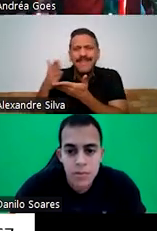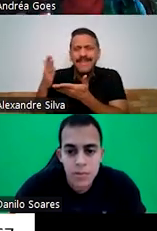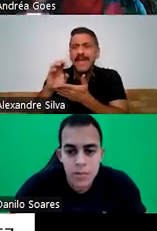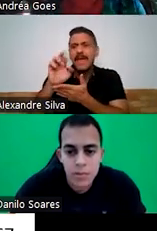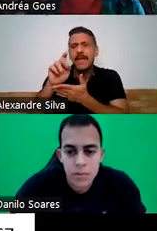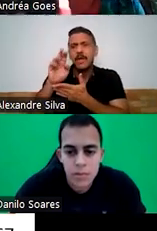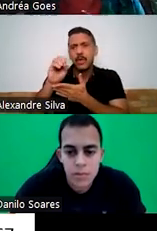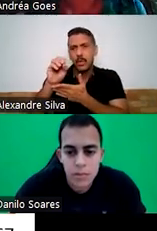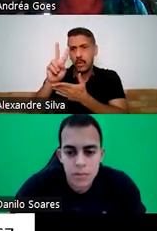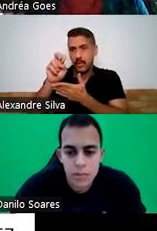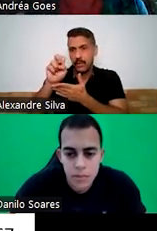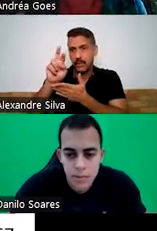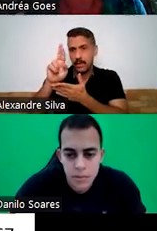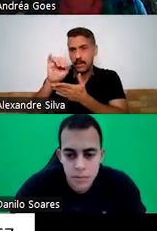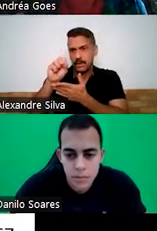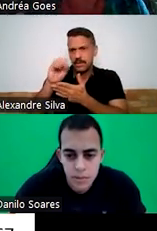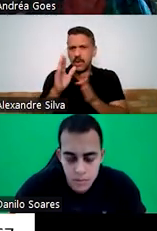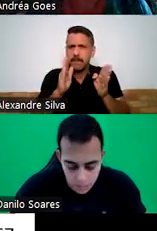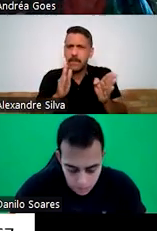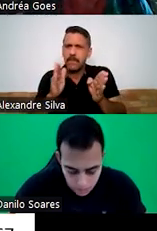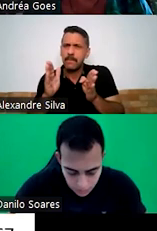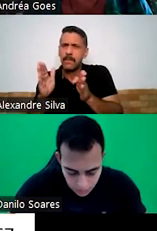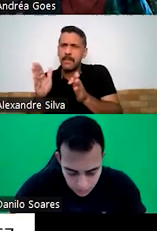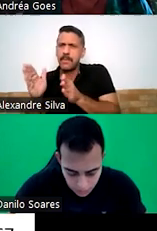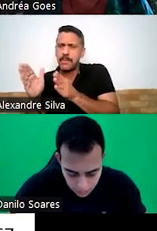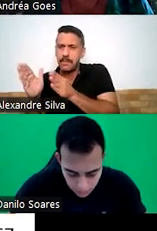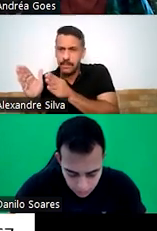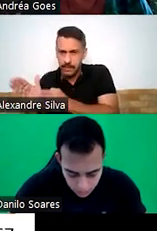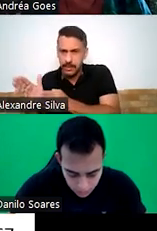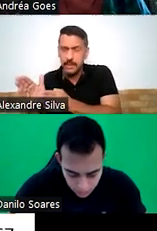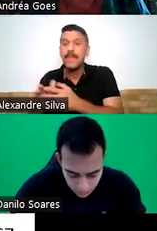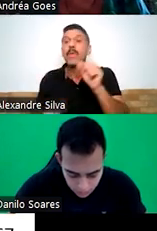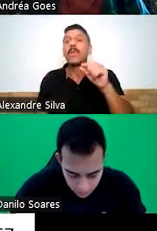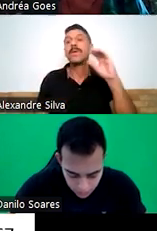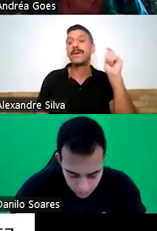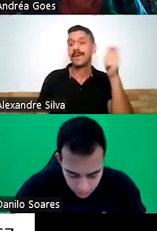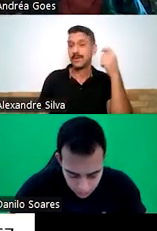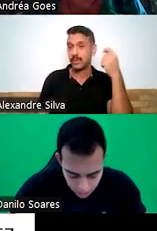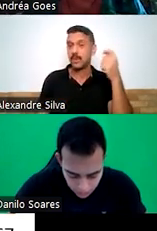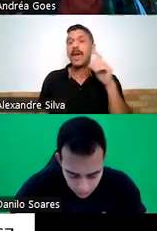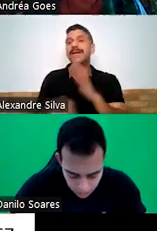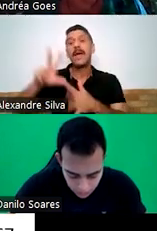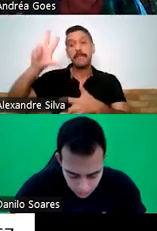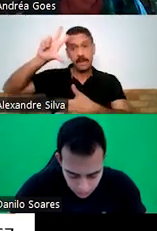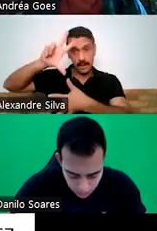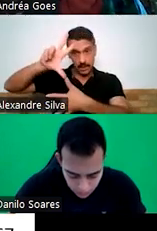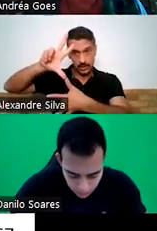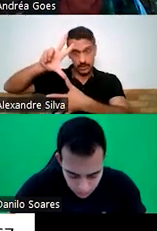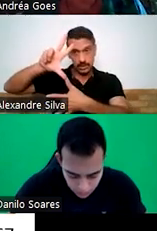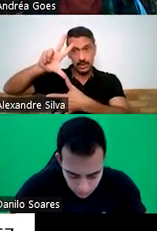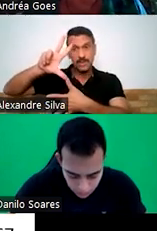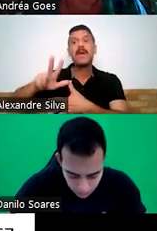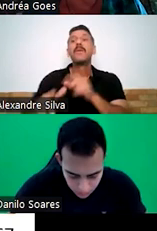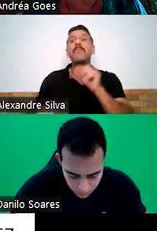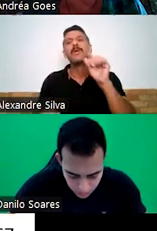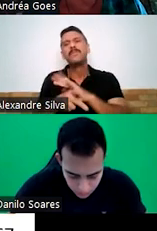ali, contando a história da formação do Rio Grande do Sul. Aqui a gente já está na América Latina, mas o grande Gabriel Garcia